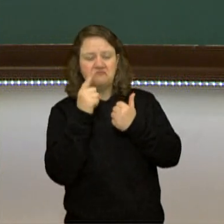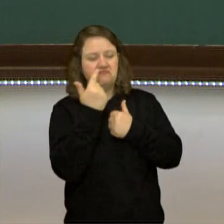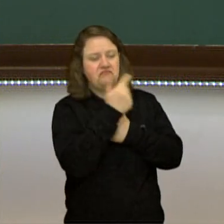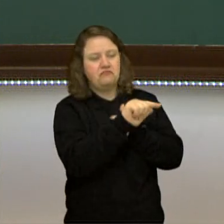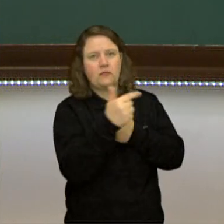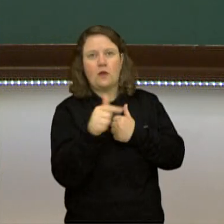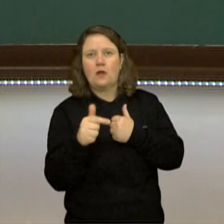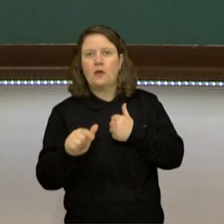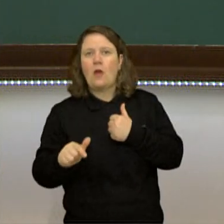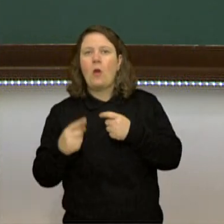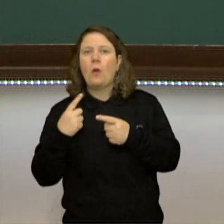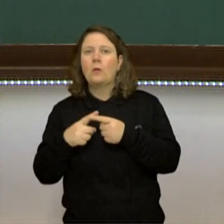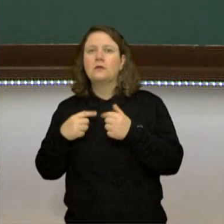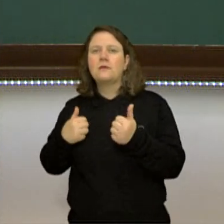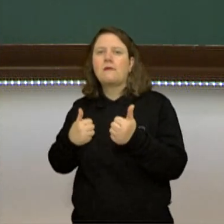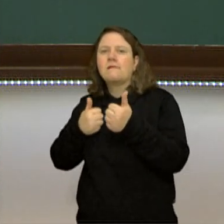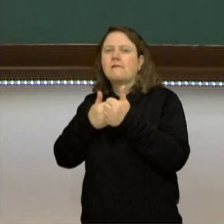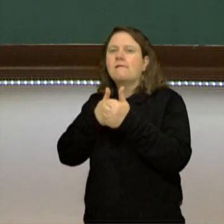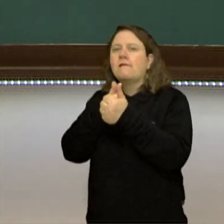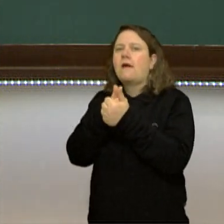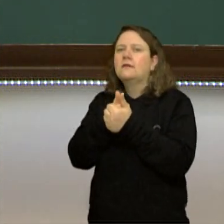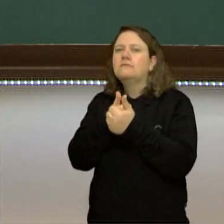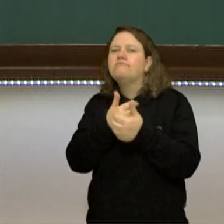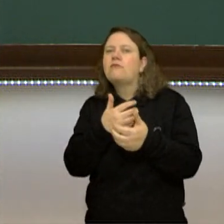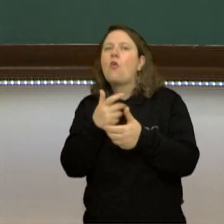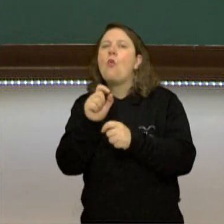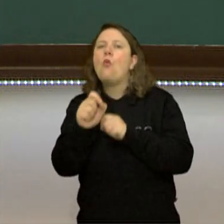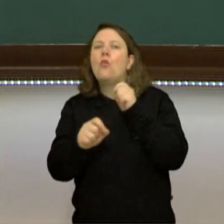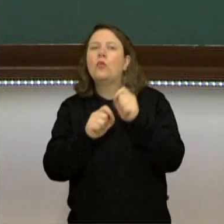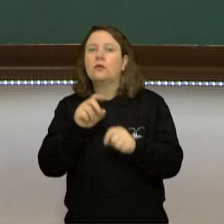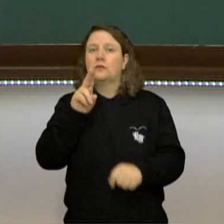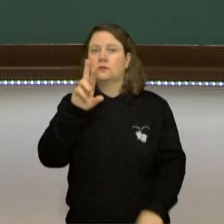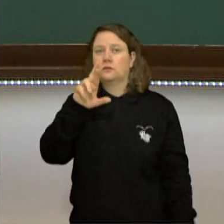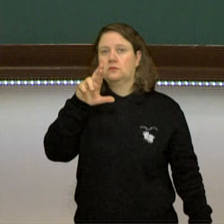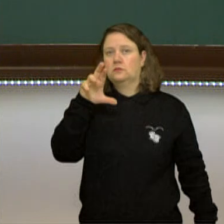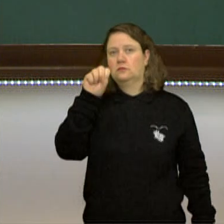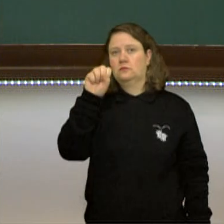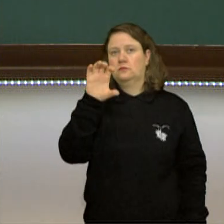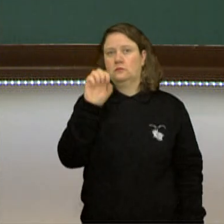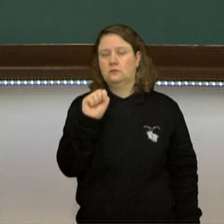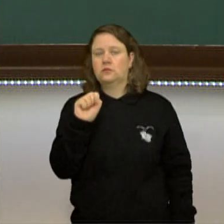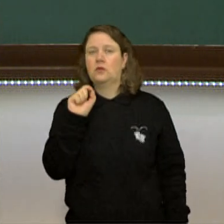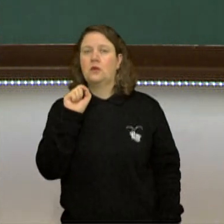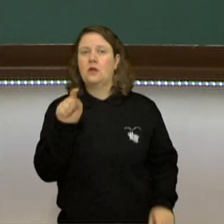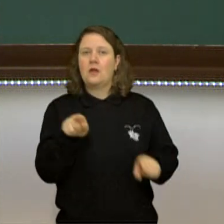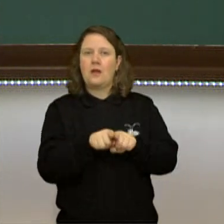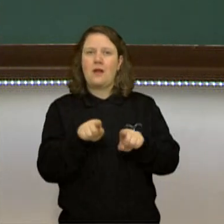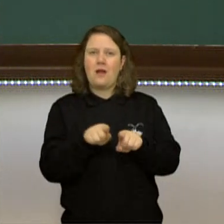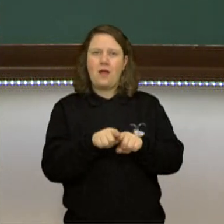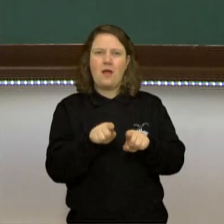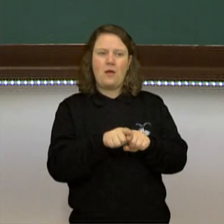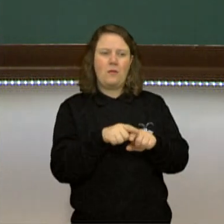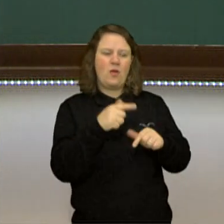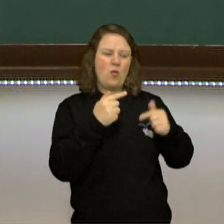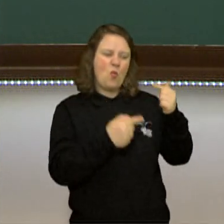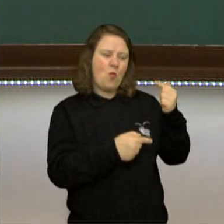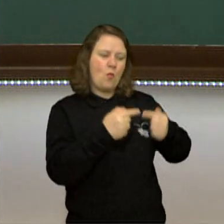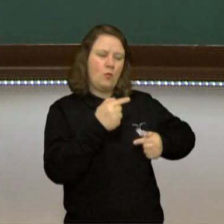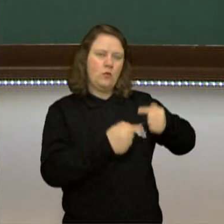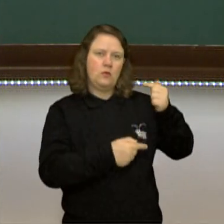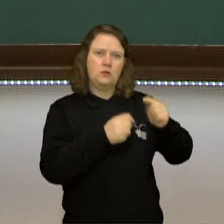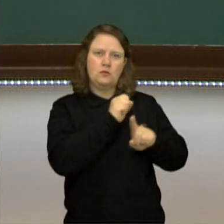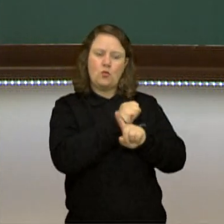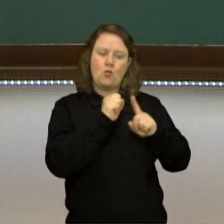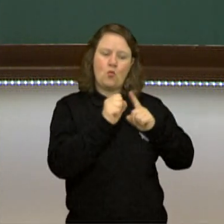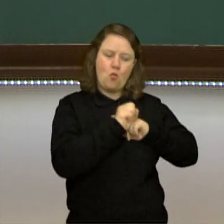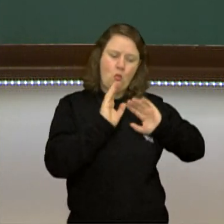então, da União Soviética, instalando em Cuba um regime socialista. Isso foi muito grave para os Estados Unidos, porque